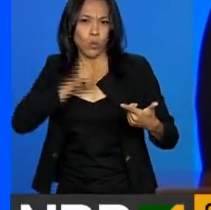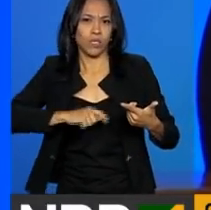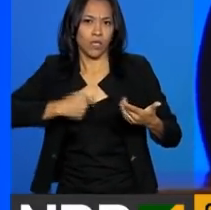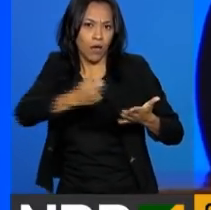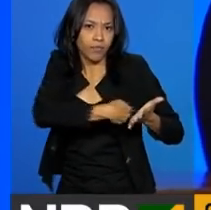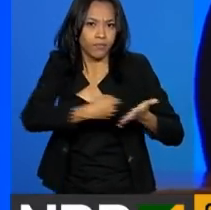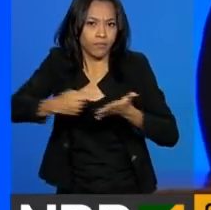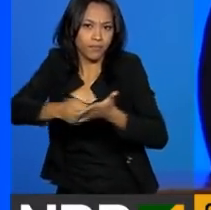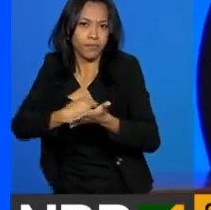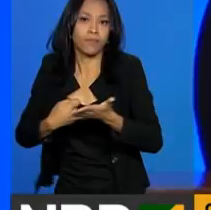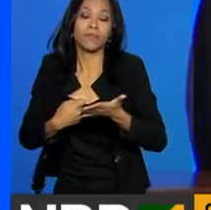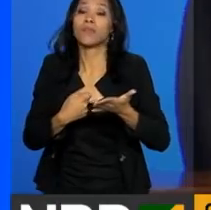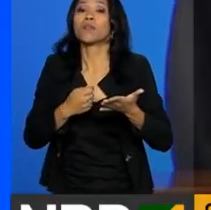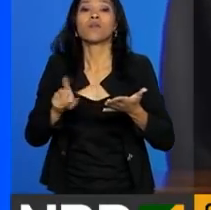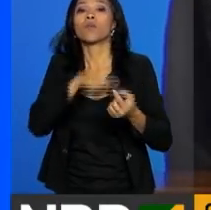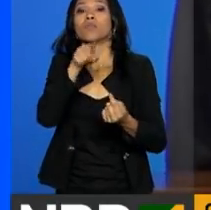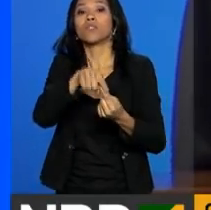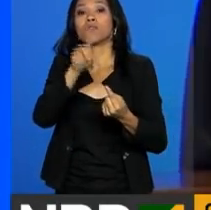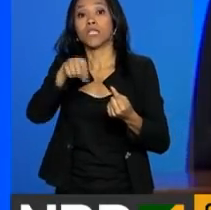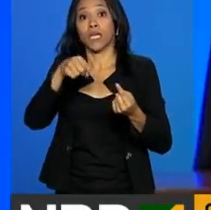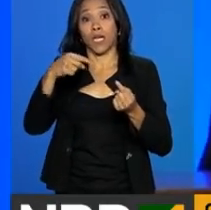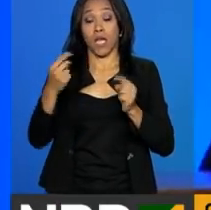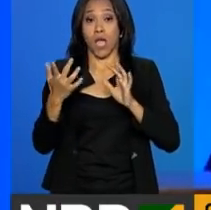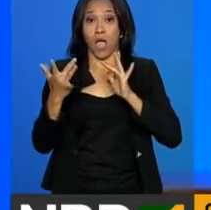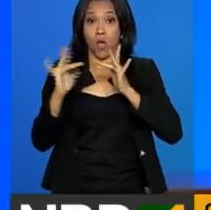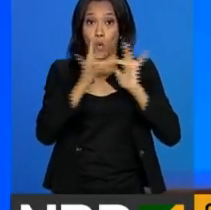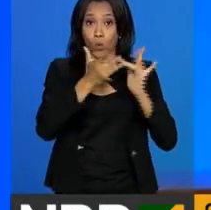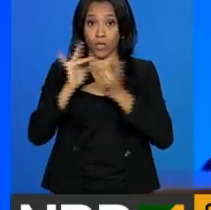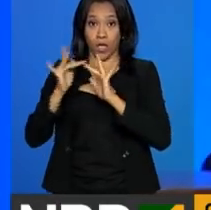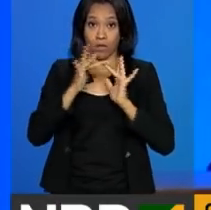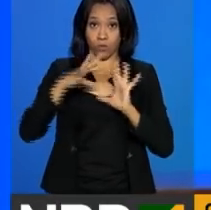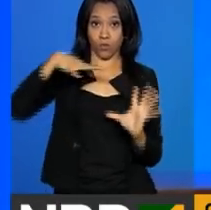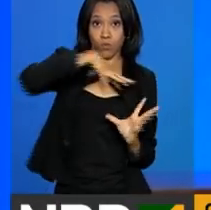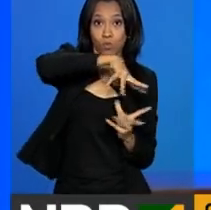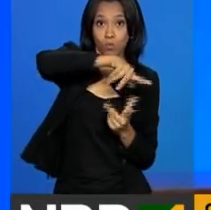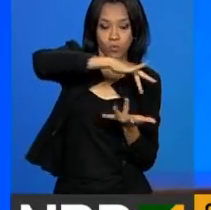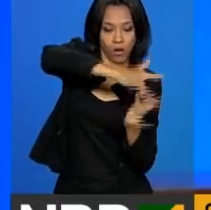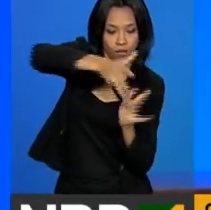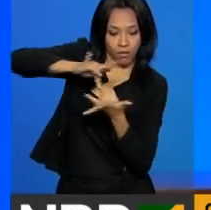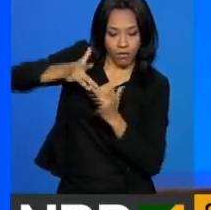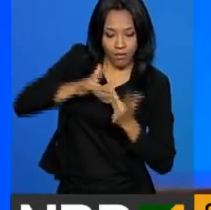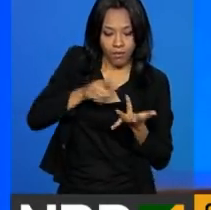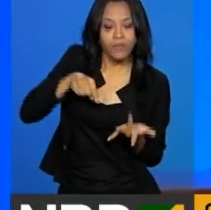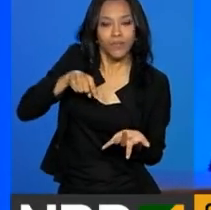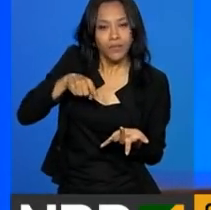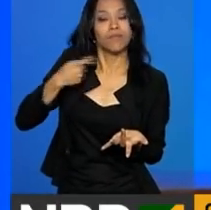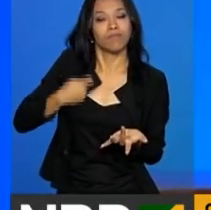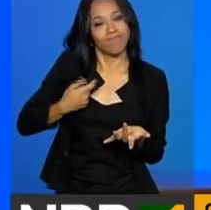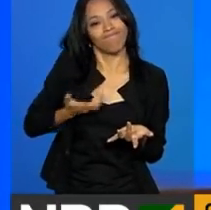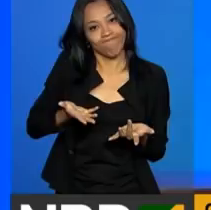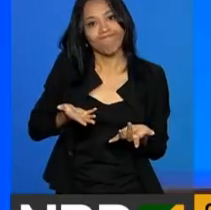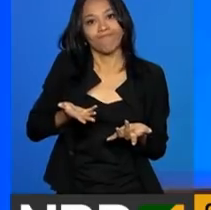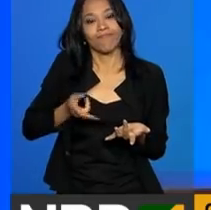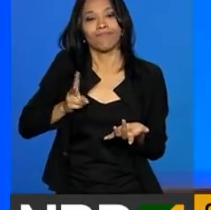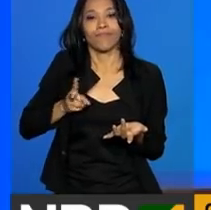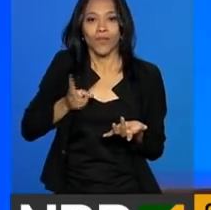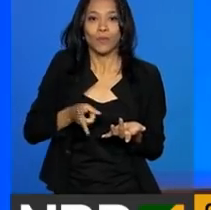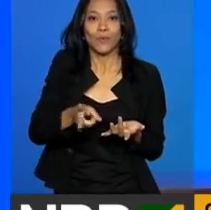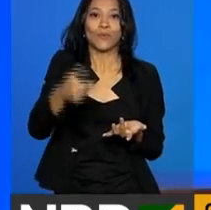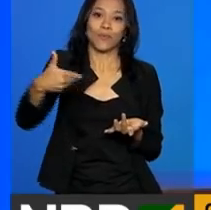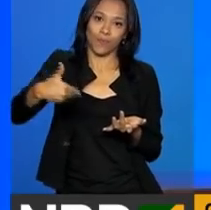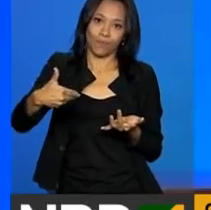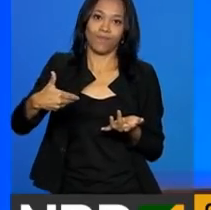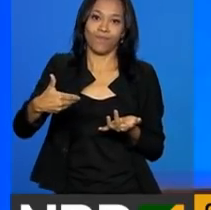na convicção de que a globalização inevitável como é a de permitir assistir exatamente na